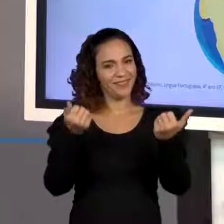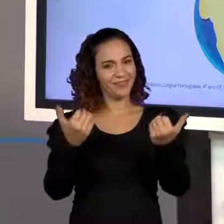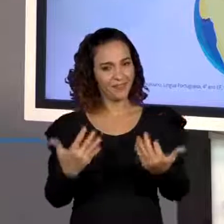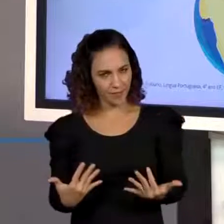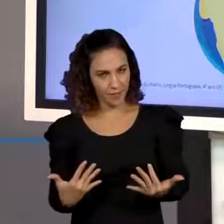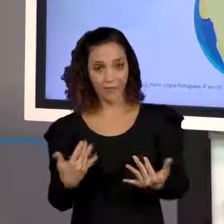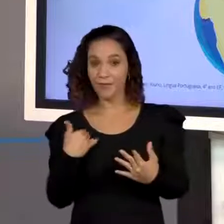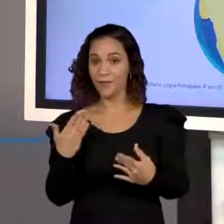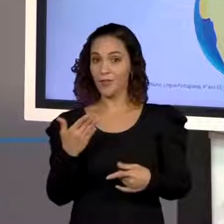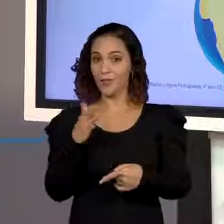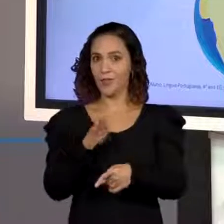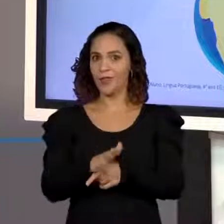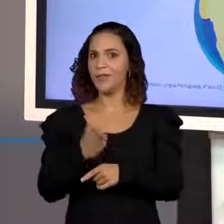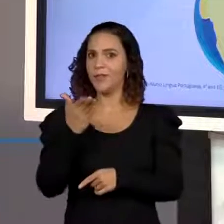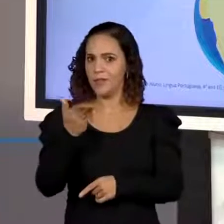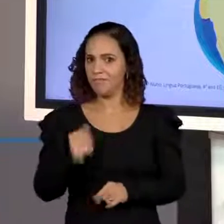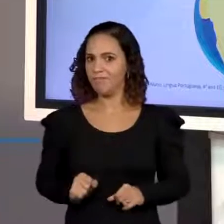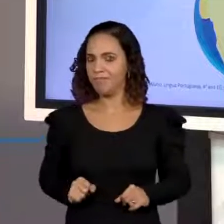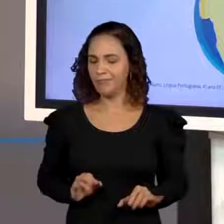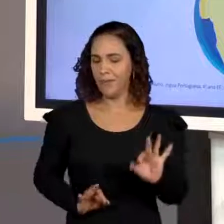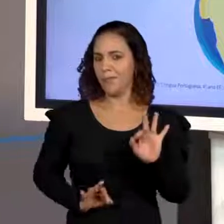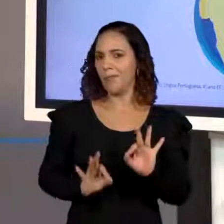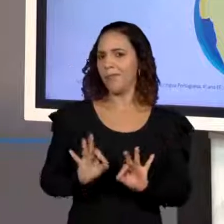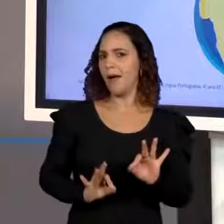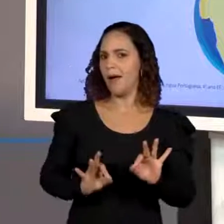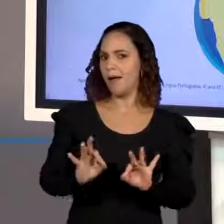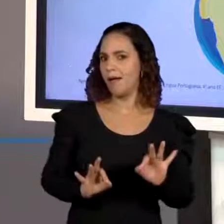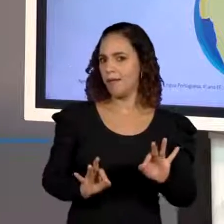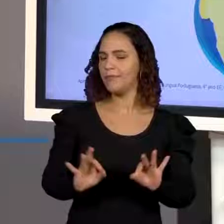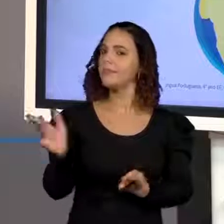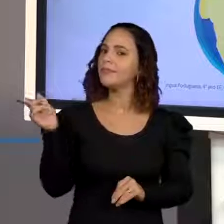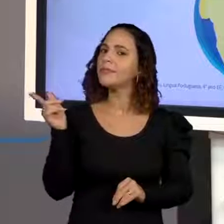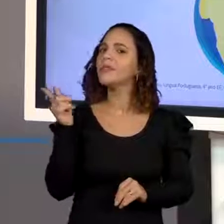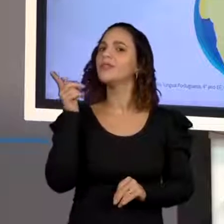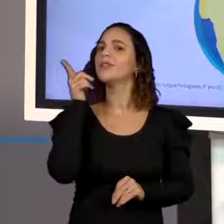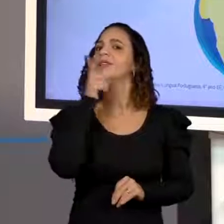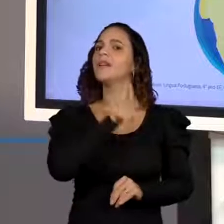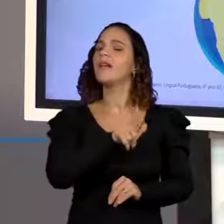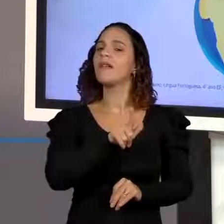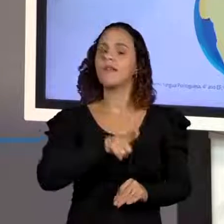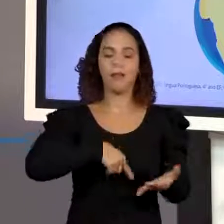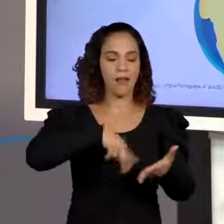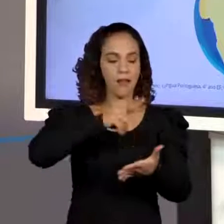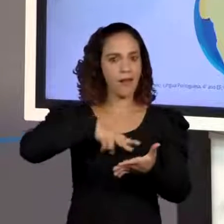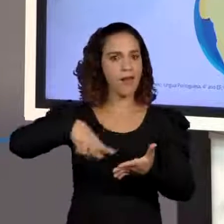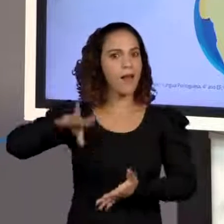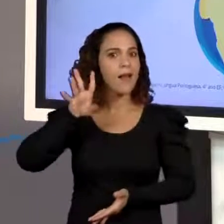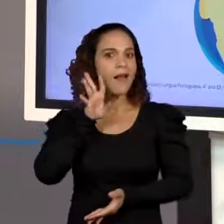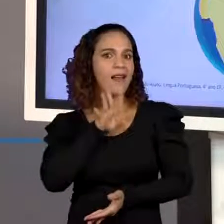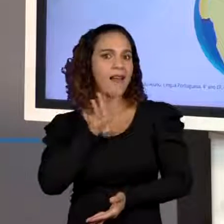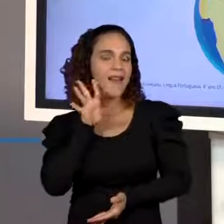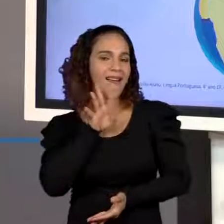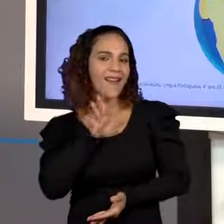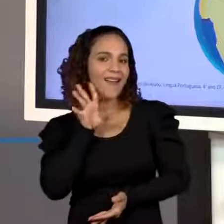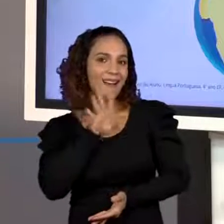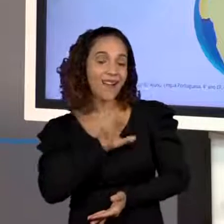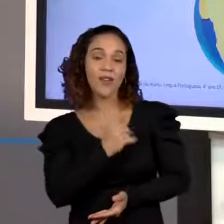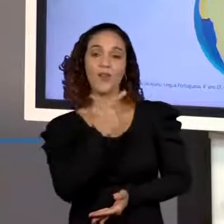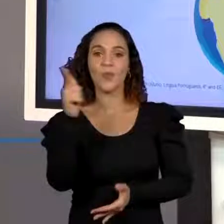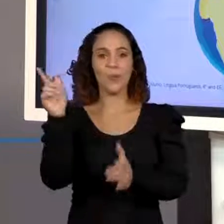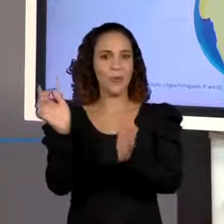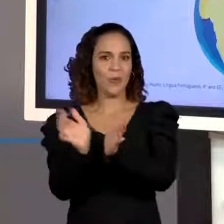eu vou ajudar vocês a se prepararem para fazer uma leitura super legal para a galera aí das outras